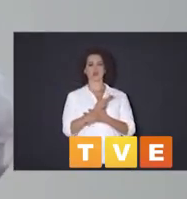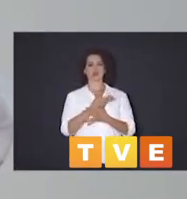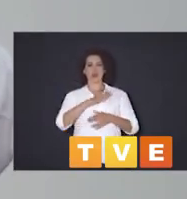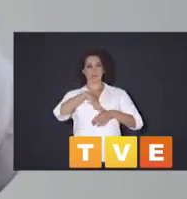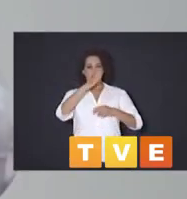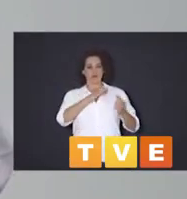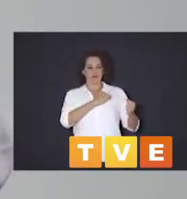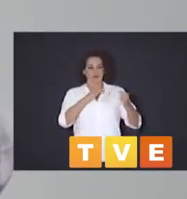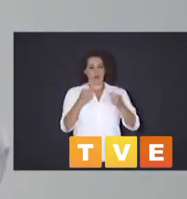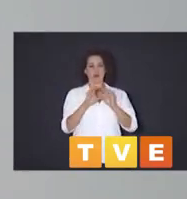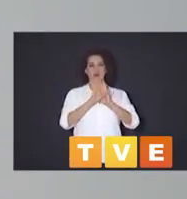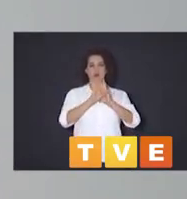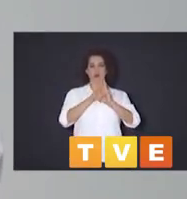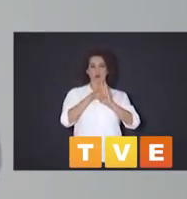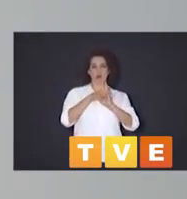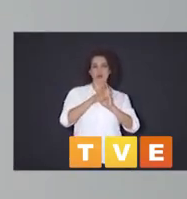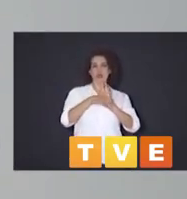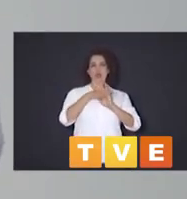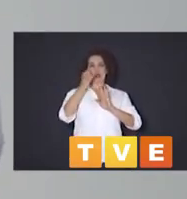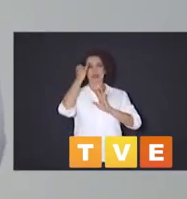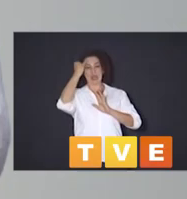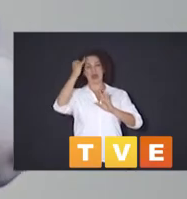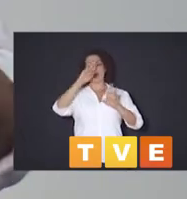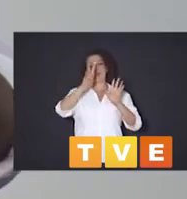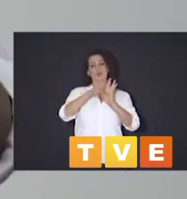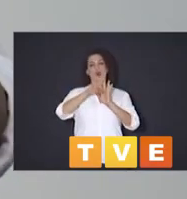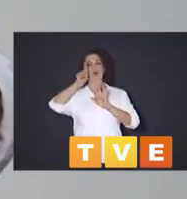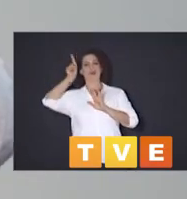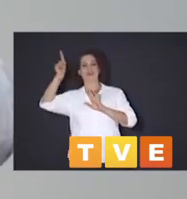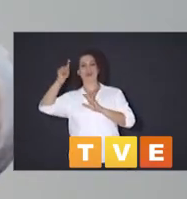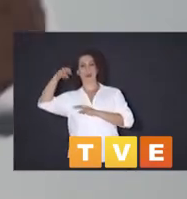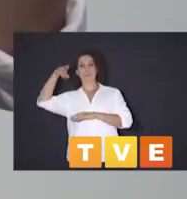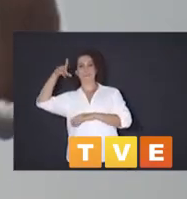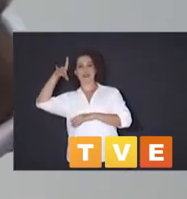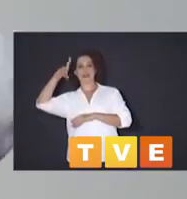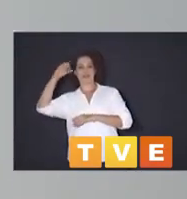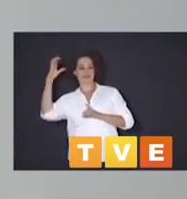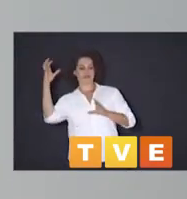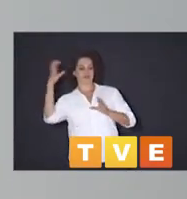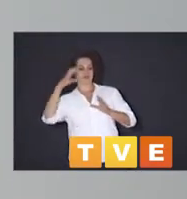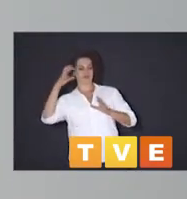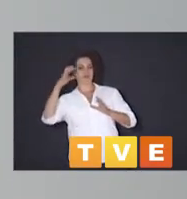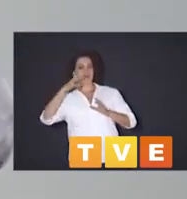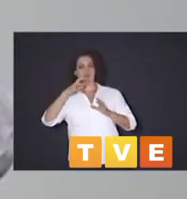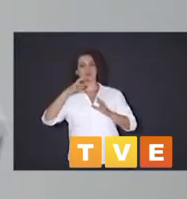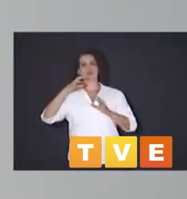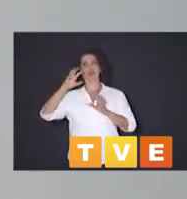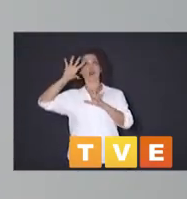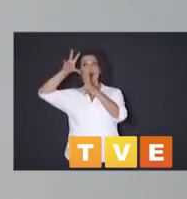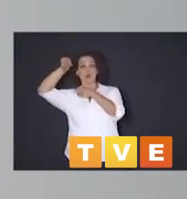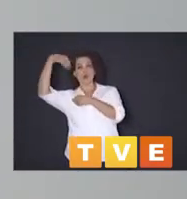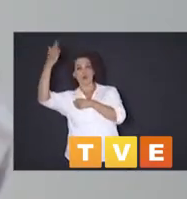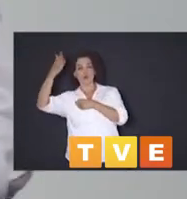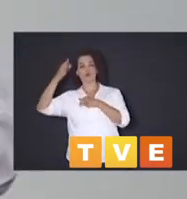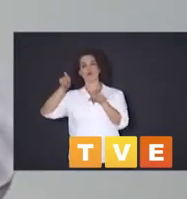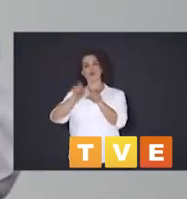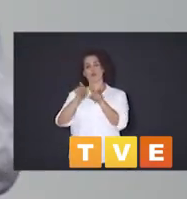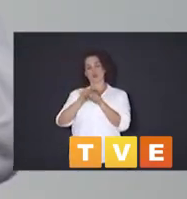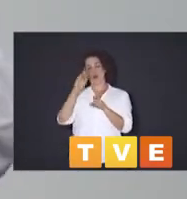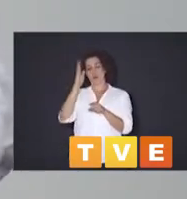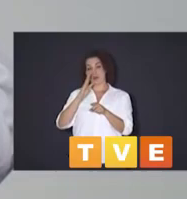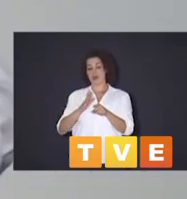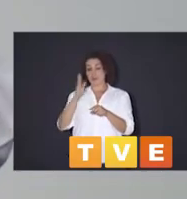conceitos e idéias transmitido pela grande mídia ea grande mia internacional e brasileira no brasil mais grave do que a